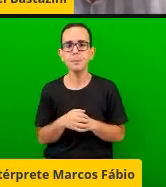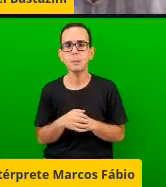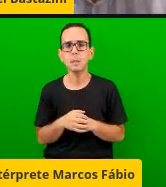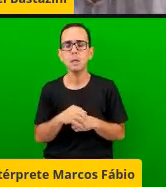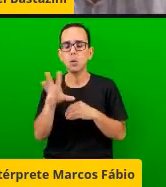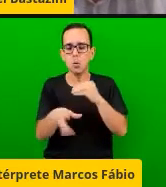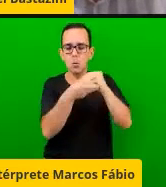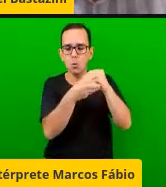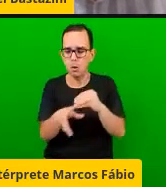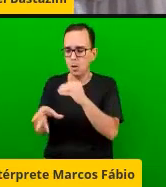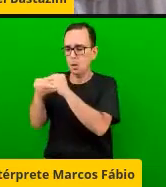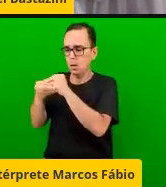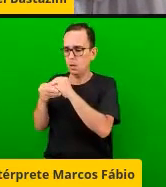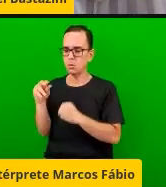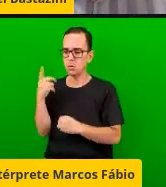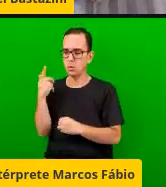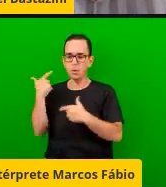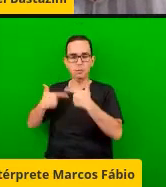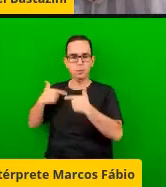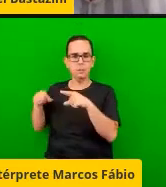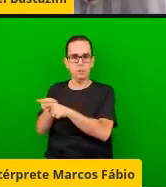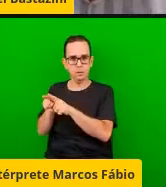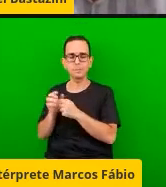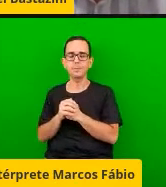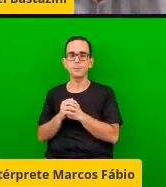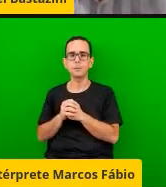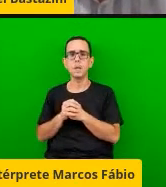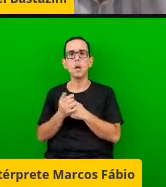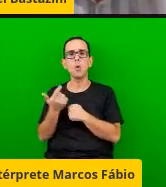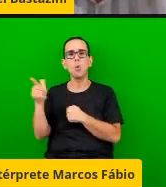complementares à geografia política. No próximo slide,